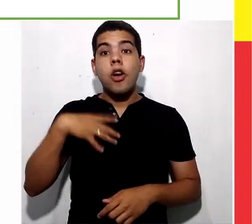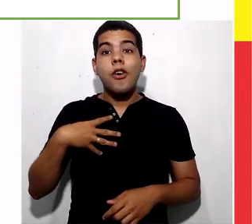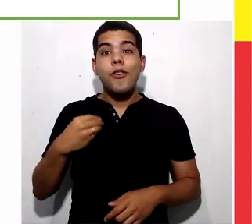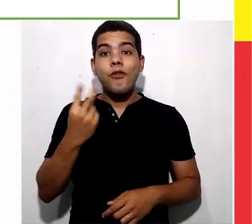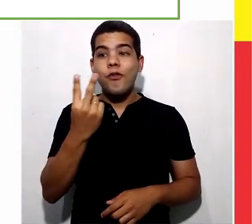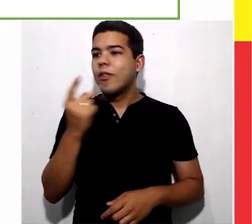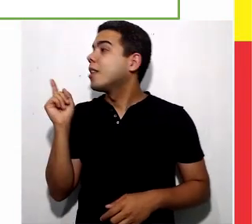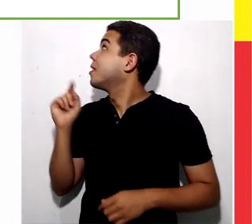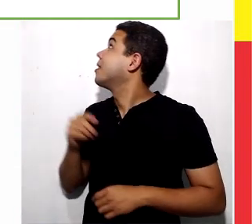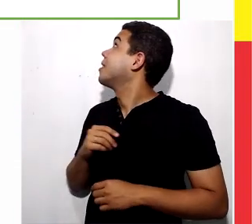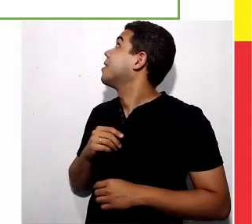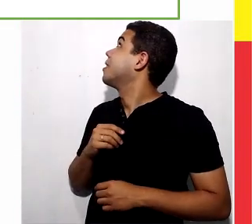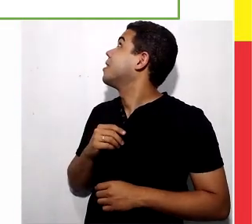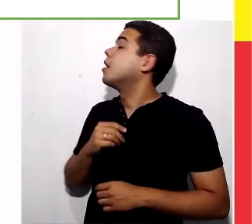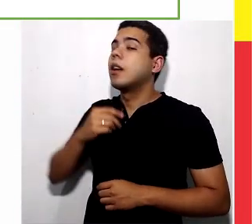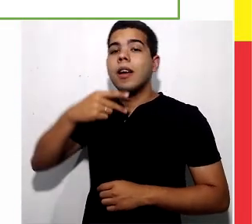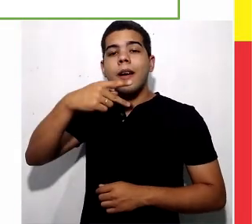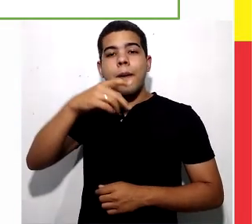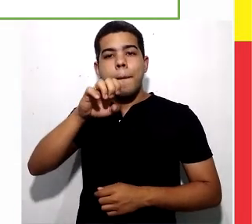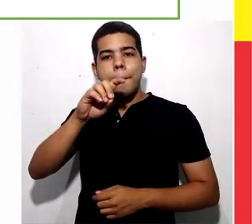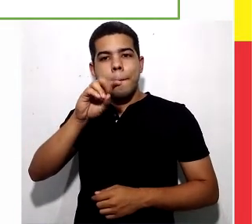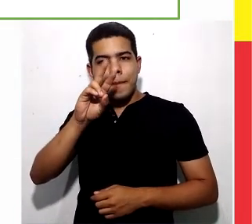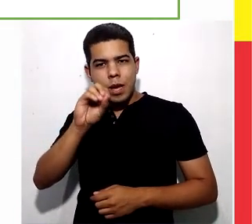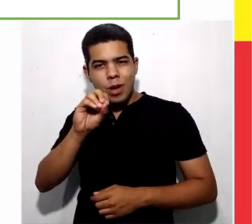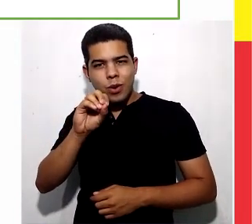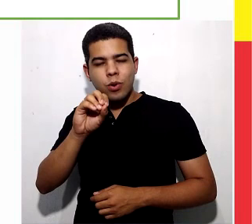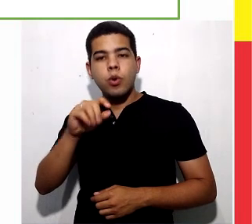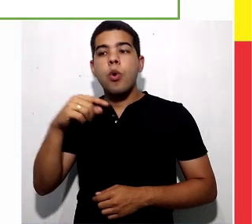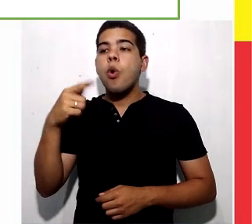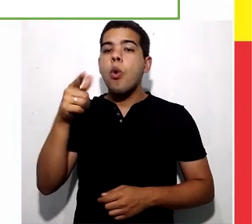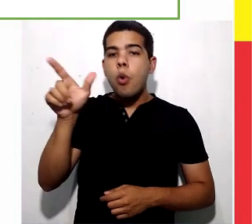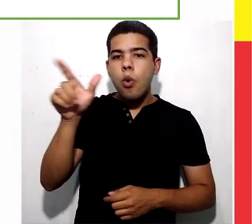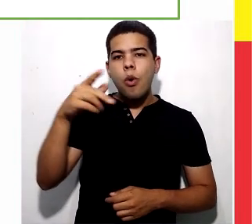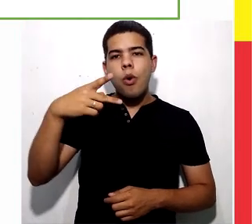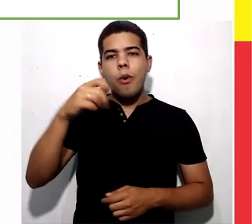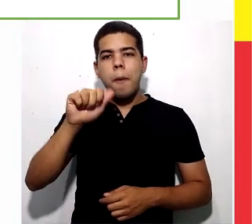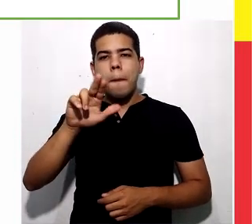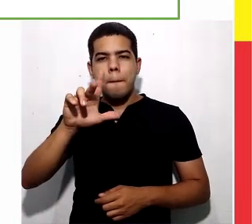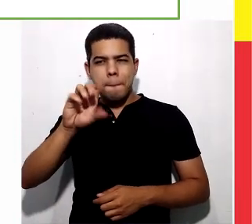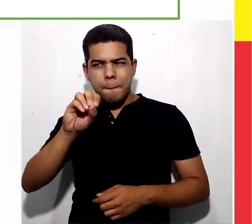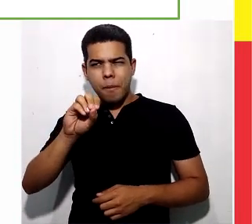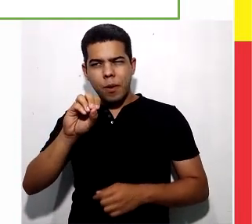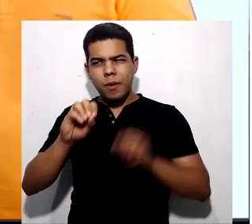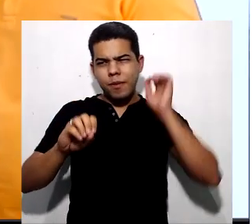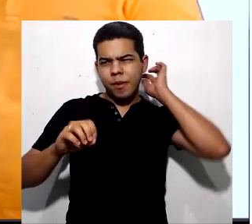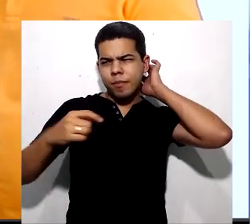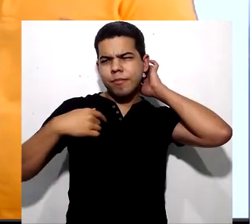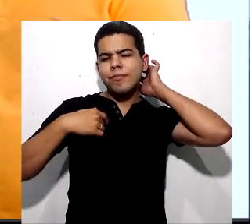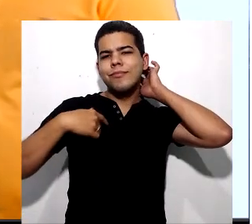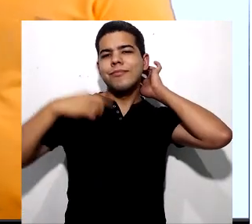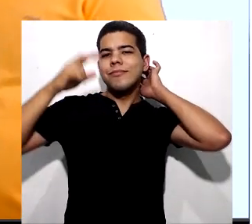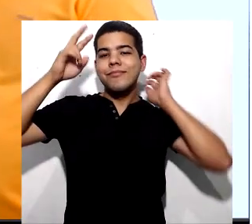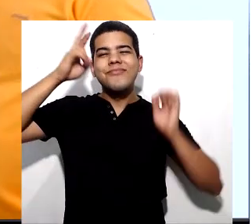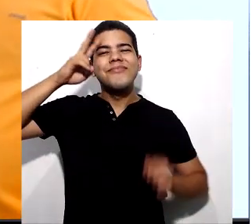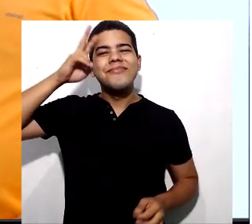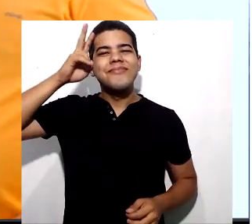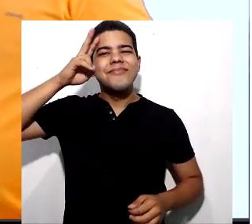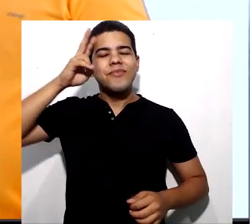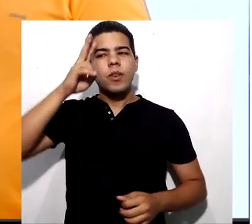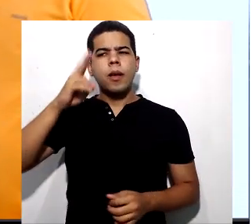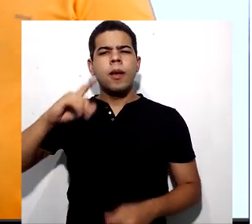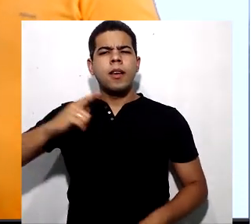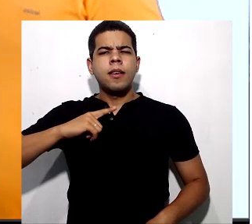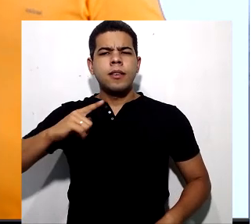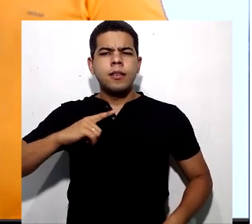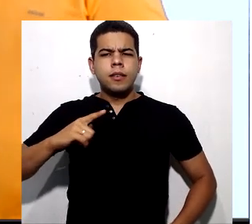Exato, o Pedro e o Paulo, né? Pedro e Paulo. E justamente quando você cita aqui Pedro e Paulo, eu me lembrei agora da questão que